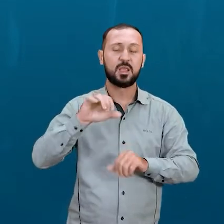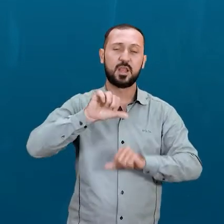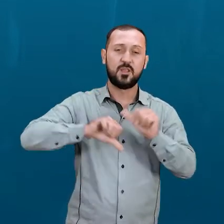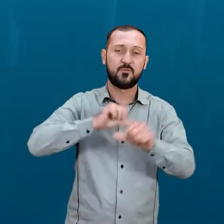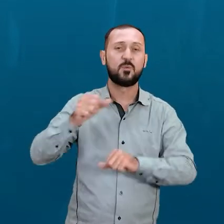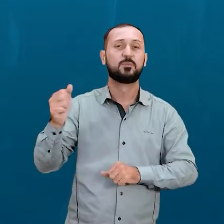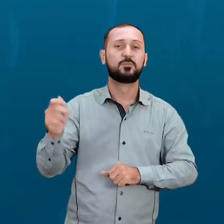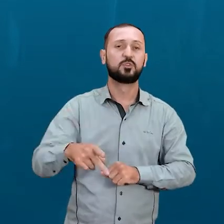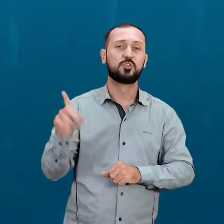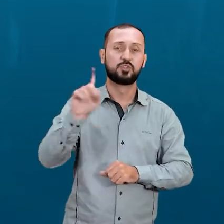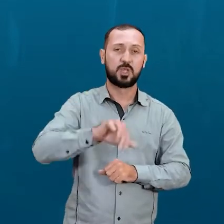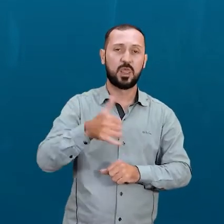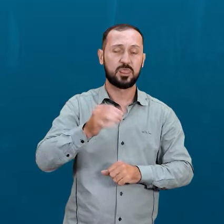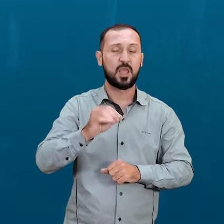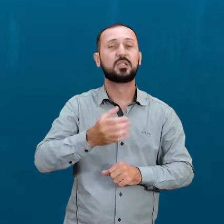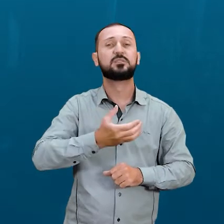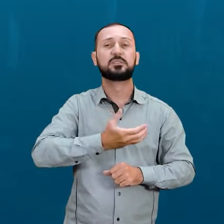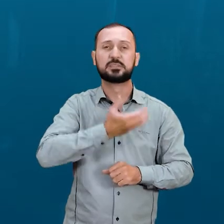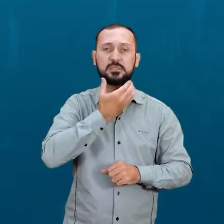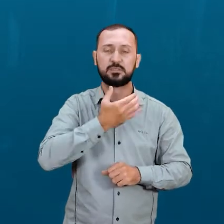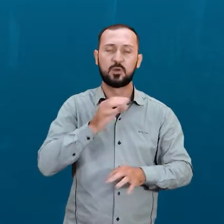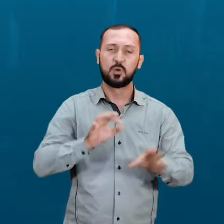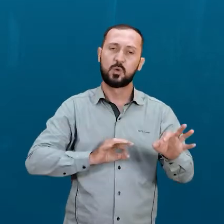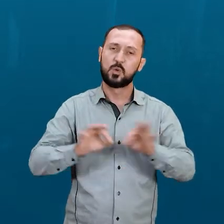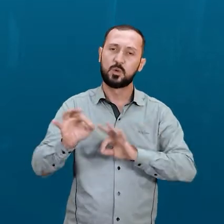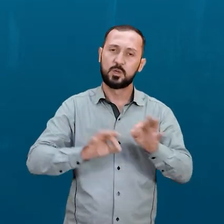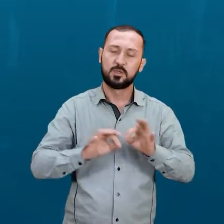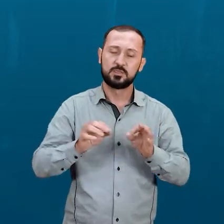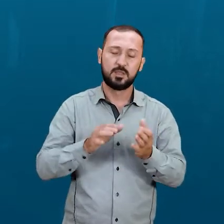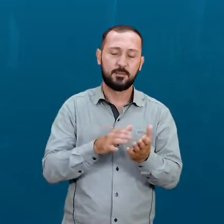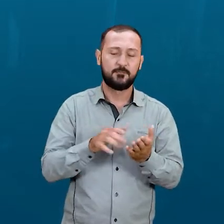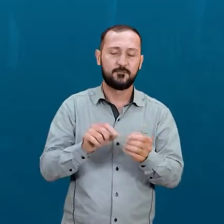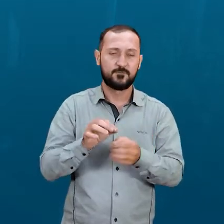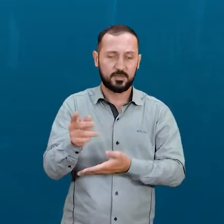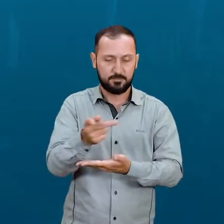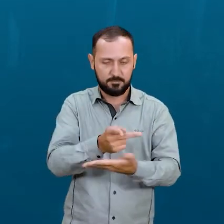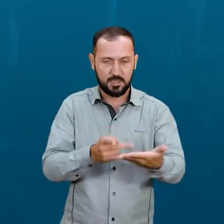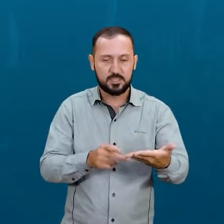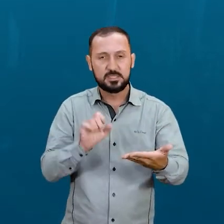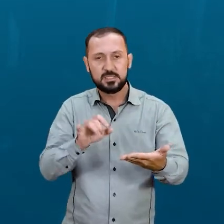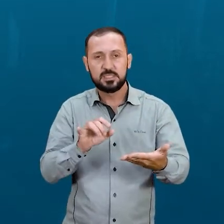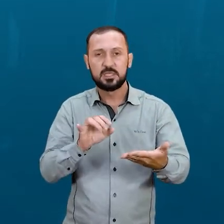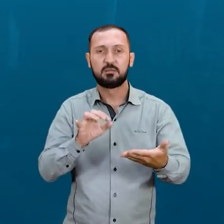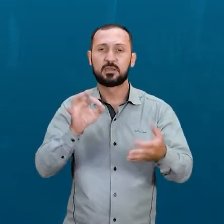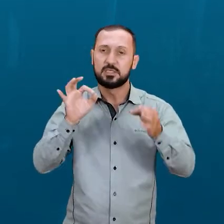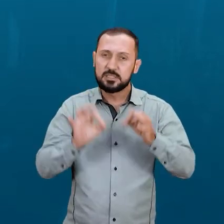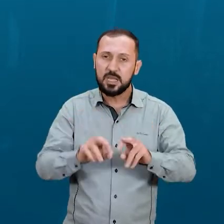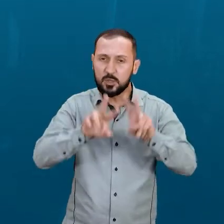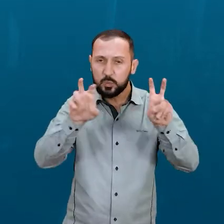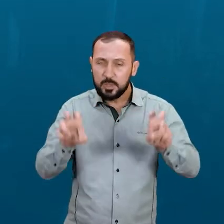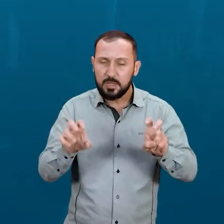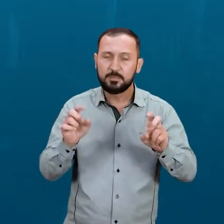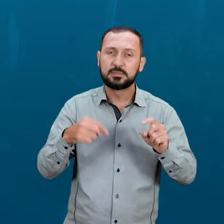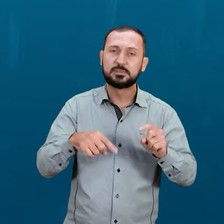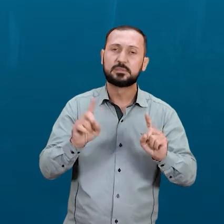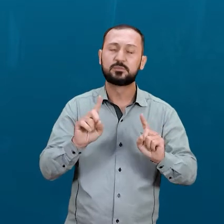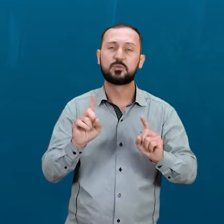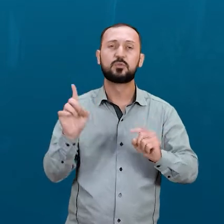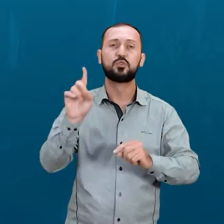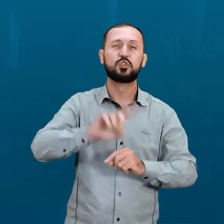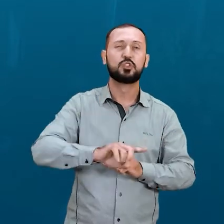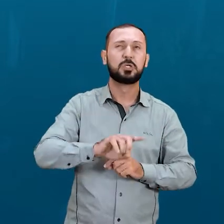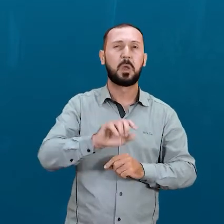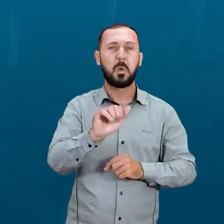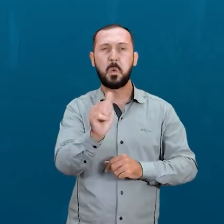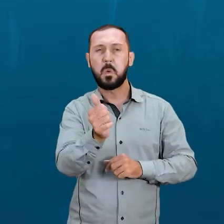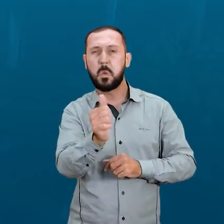reforma da Previdência para no dia 10 de dezembro fazer a emissão do parecer do mérito da questão. A expectativa é de